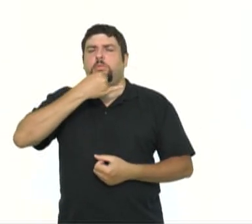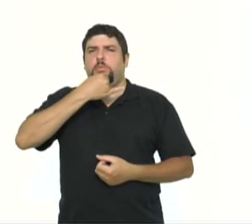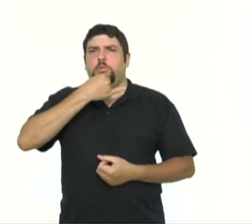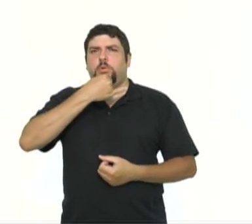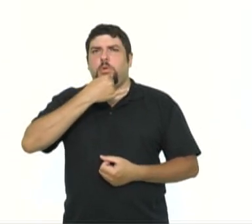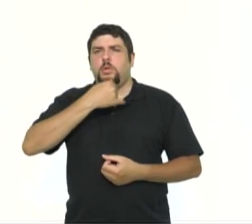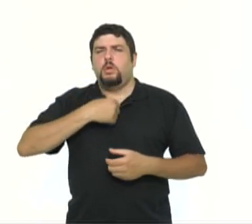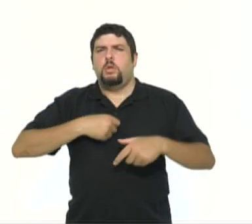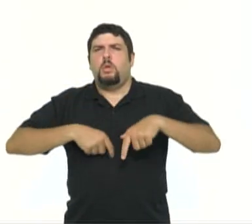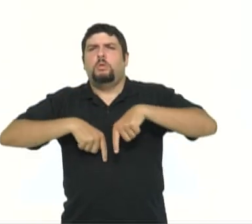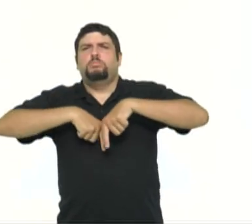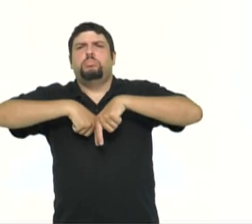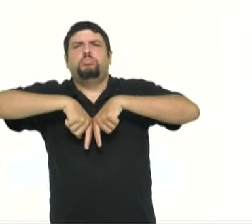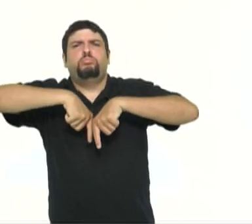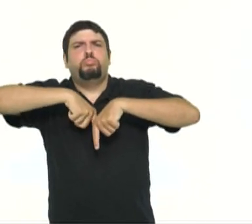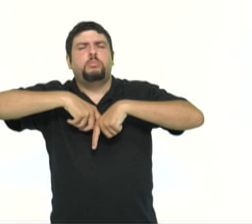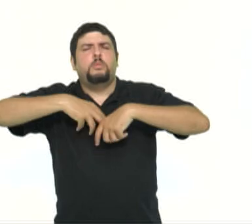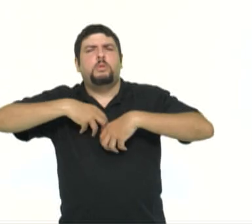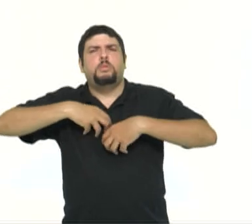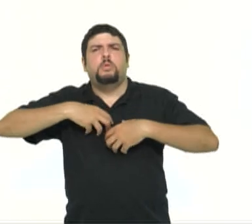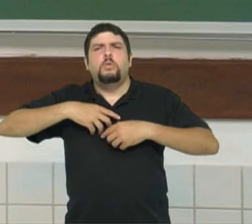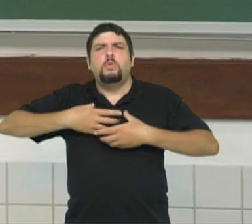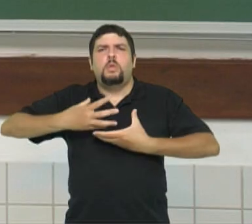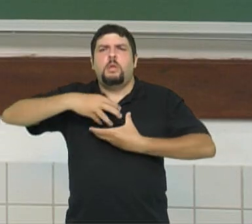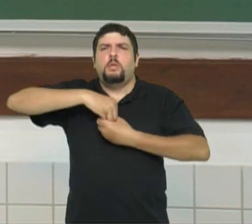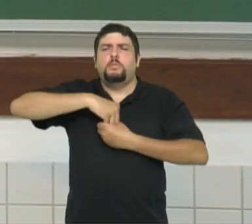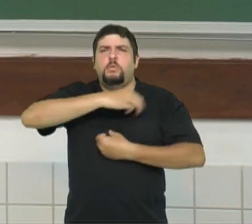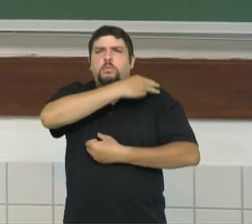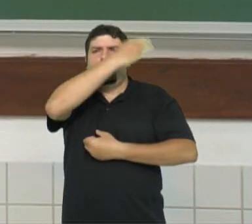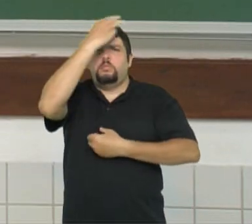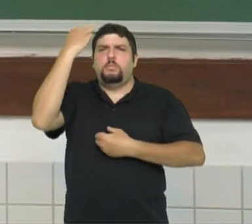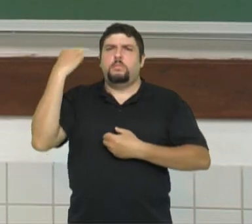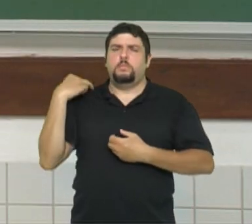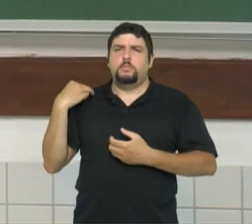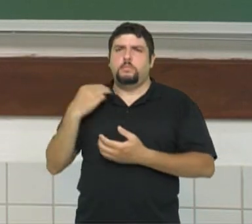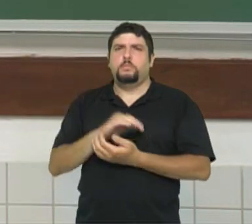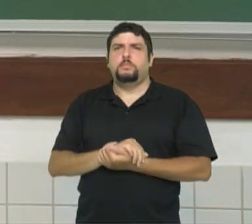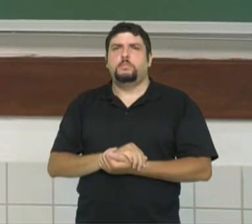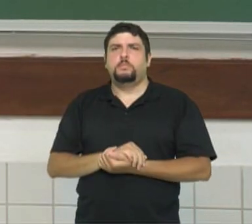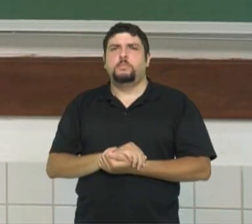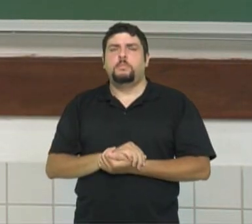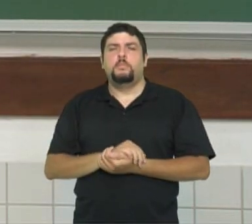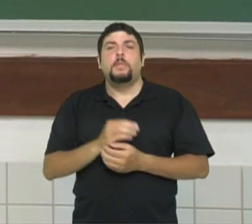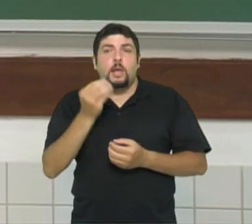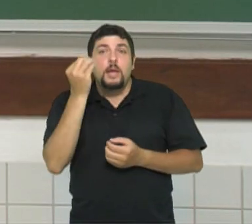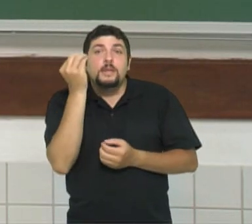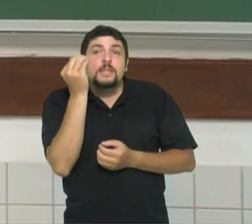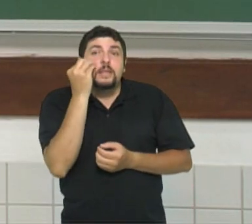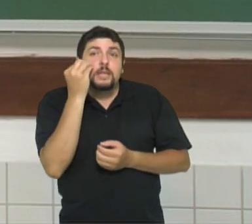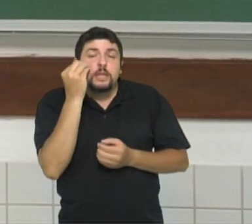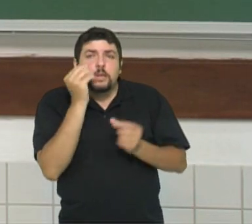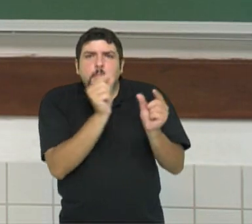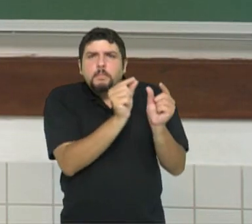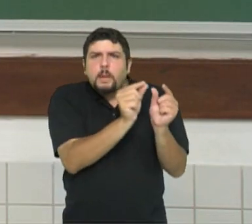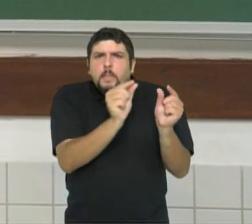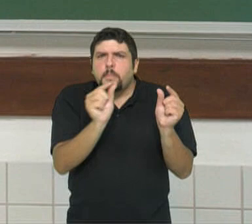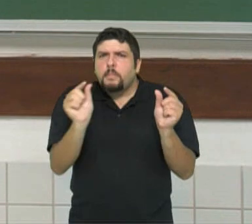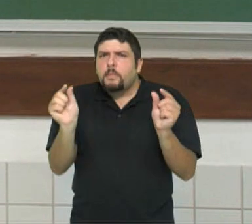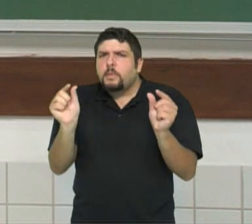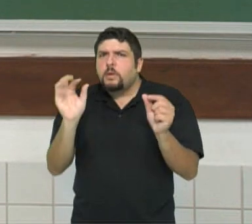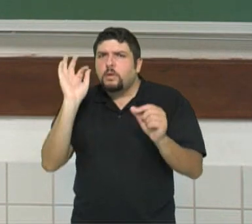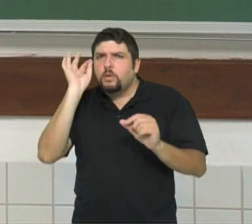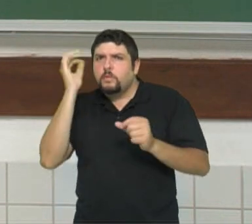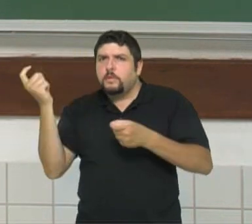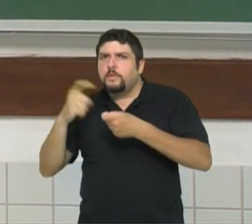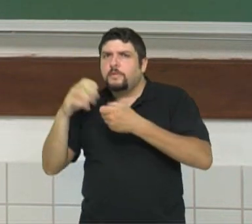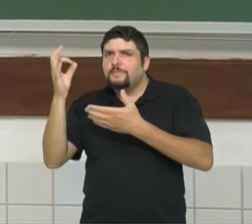em mim, Ave Marias. Então, tentem, pelo menos, fazer essa separação de sílabas e logo, logo nós vamos